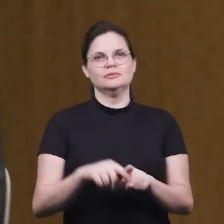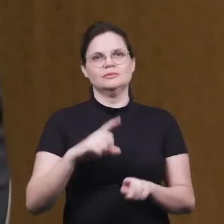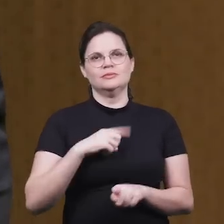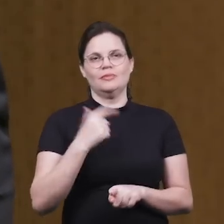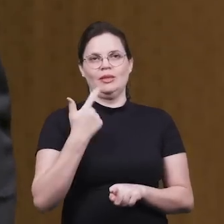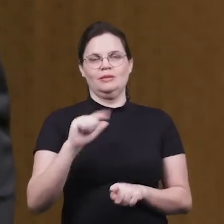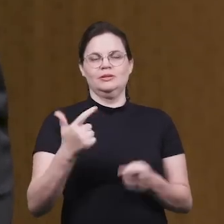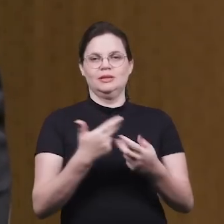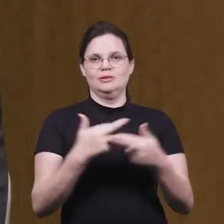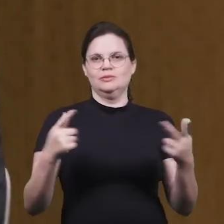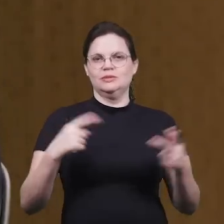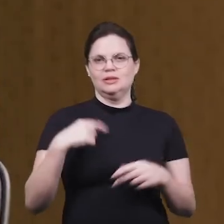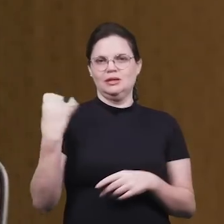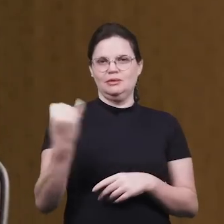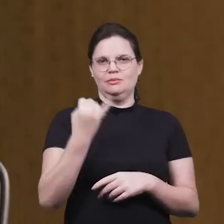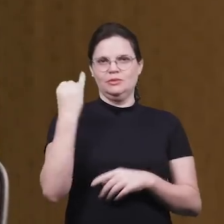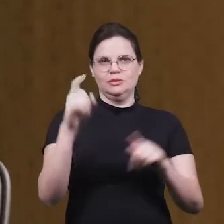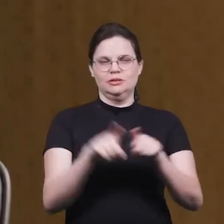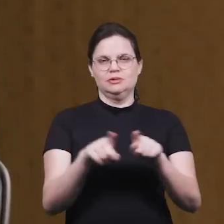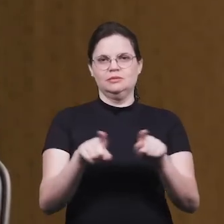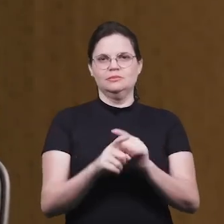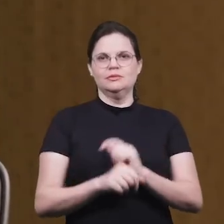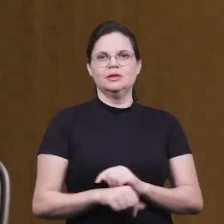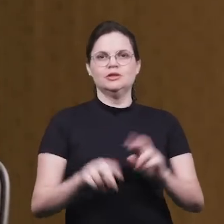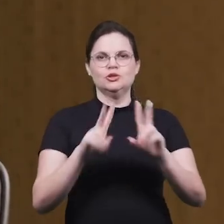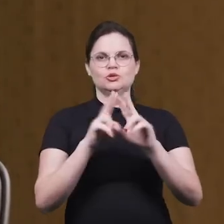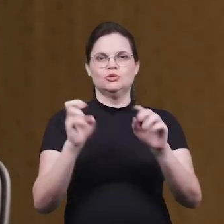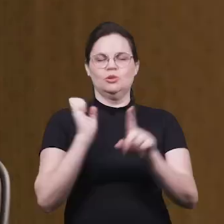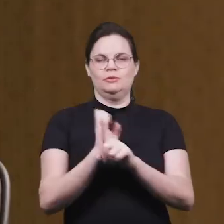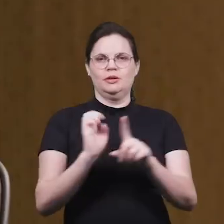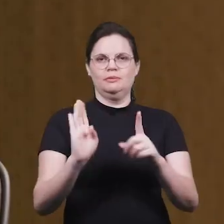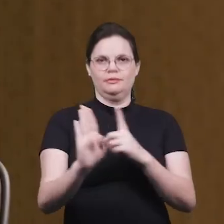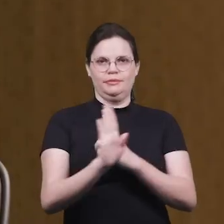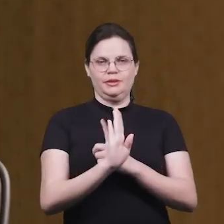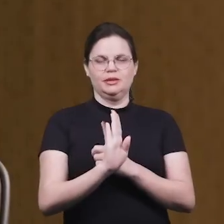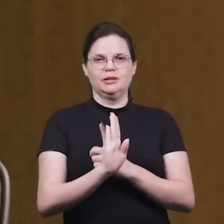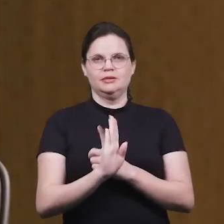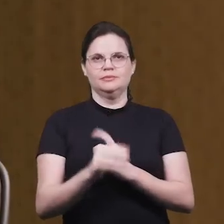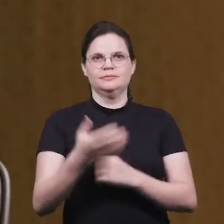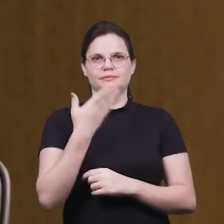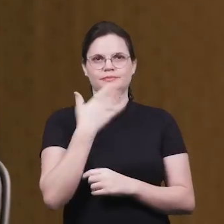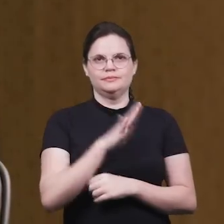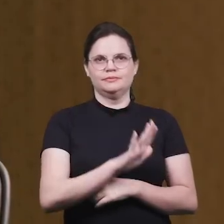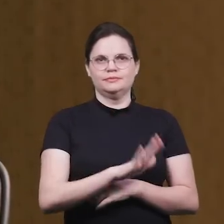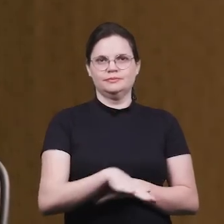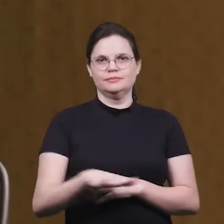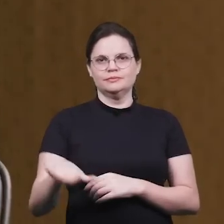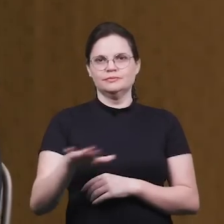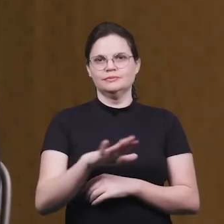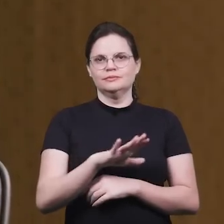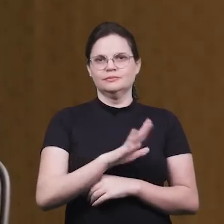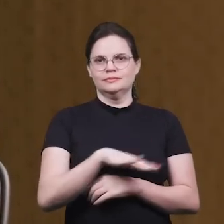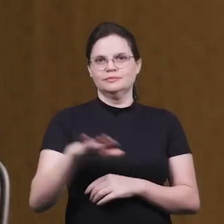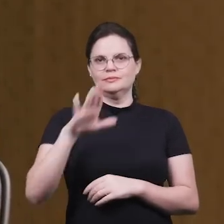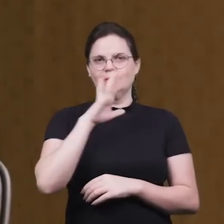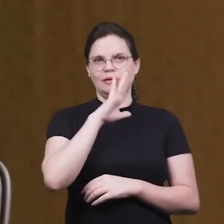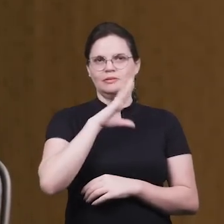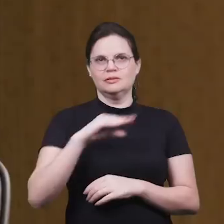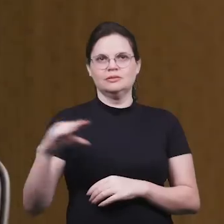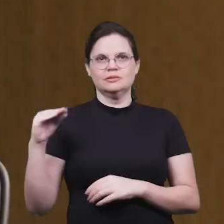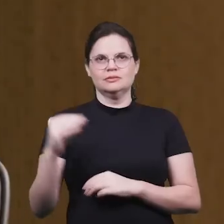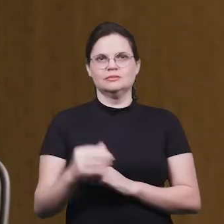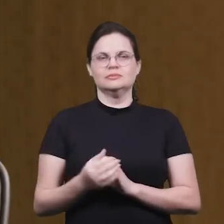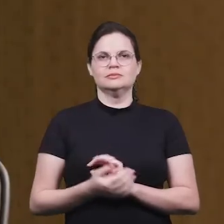o ensino né, da escola bíblica dominical, as criancinhas, né, os intermediários,